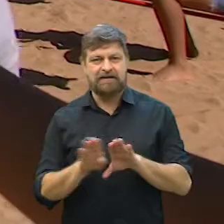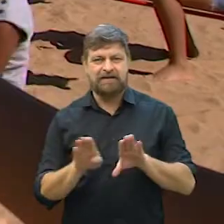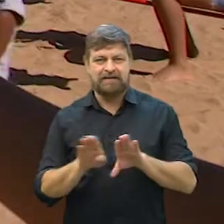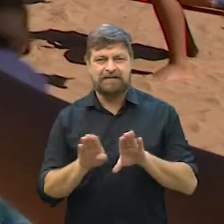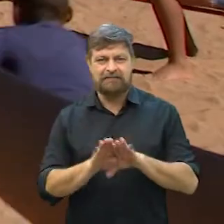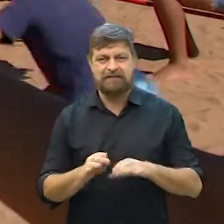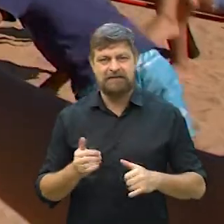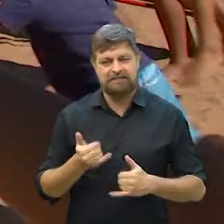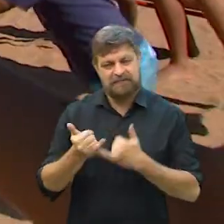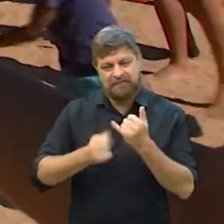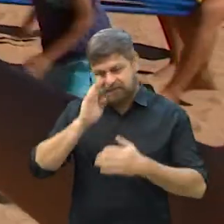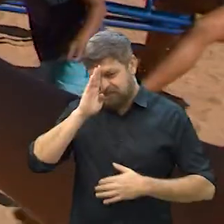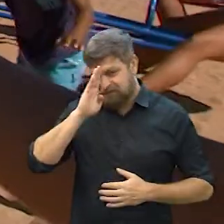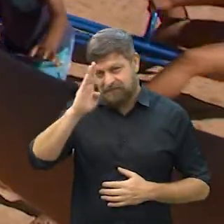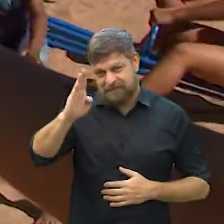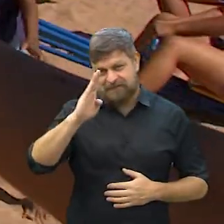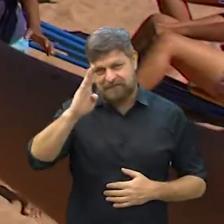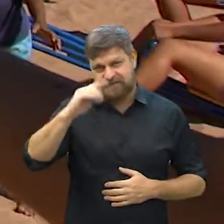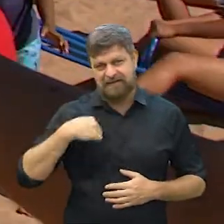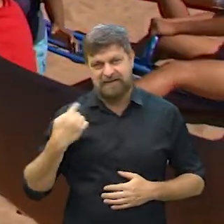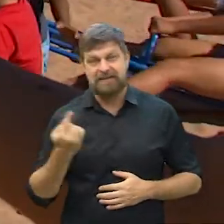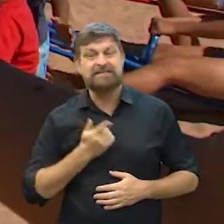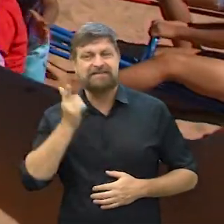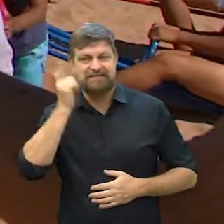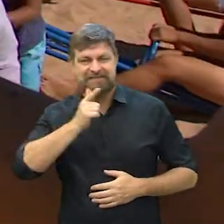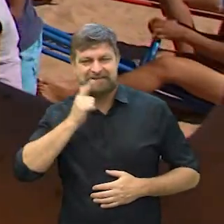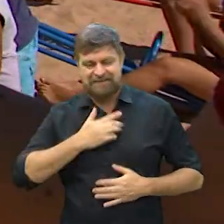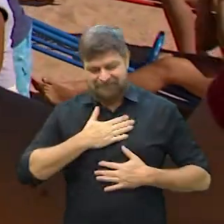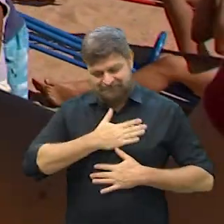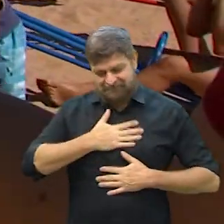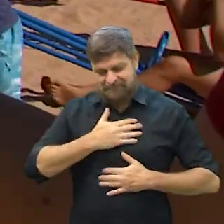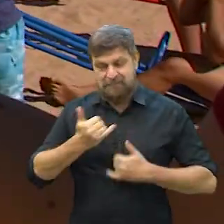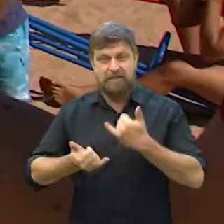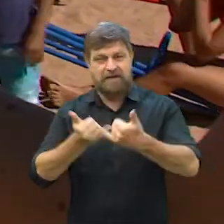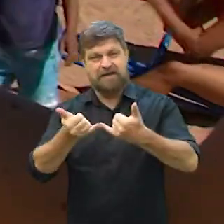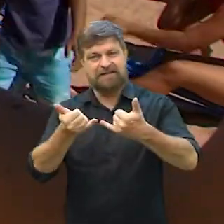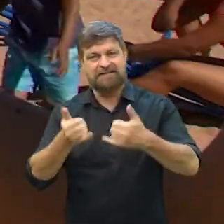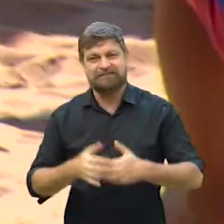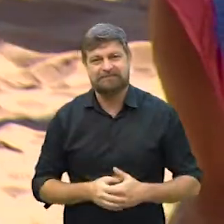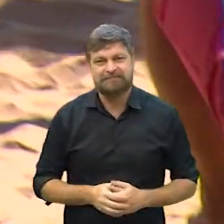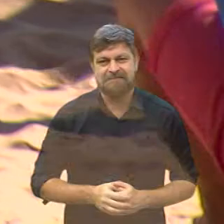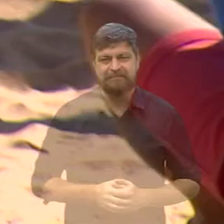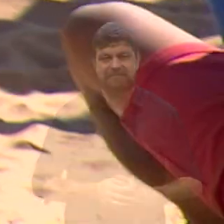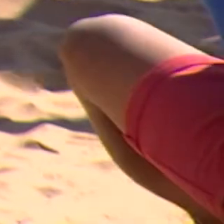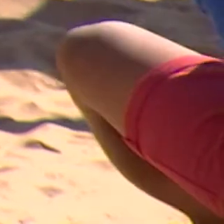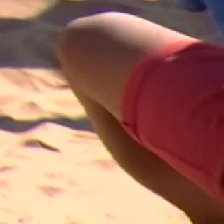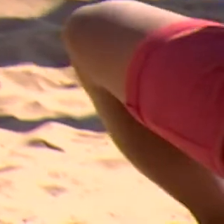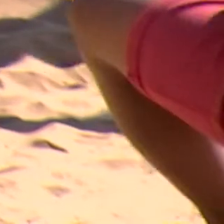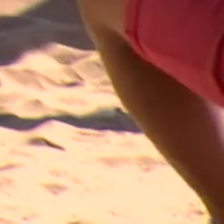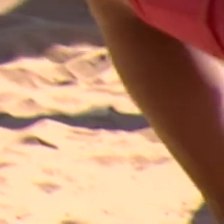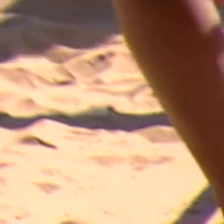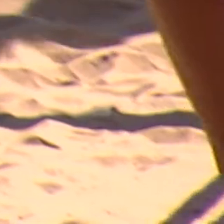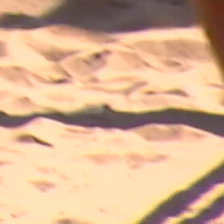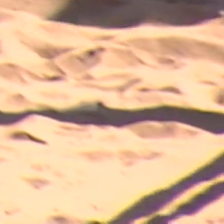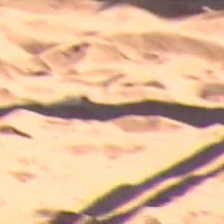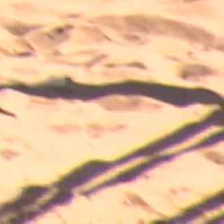divertir e e principalmente para a gente poder brincar e